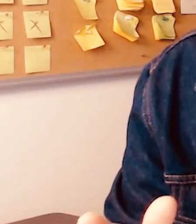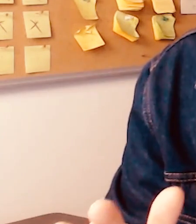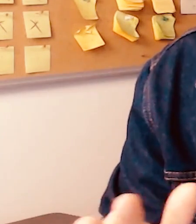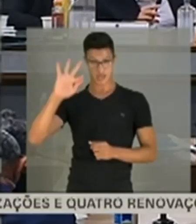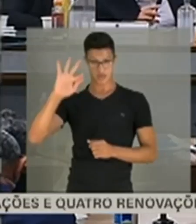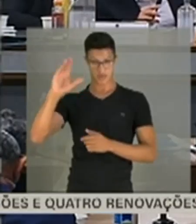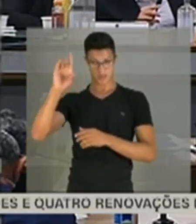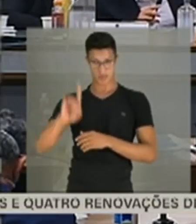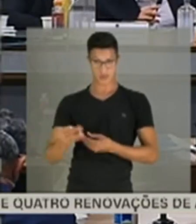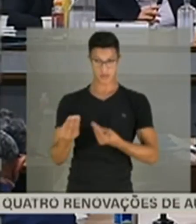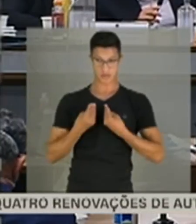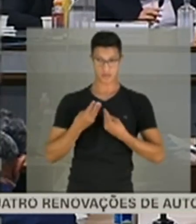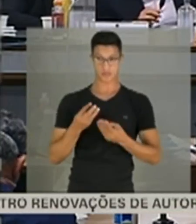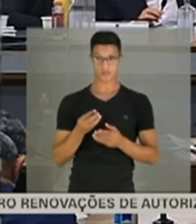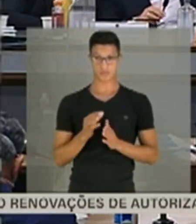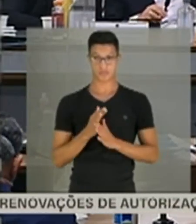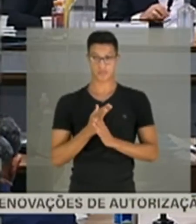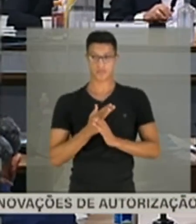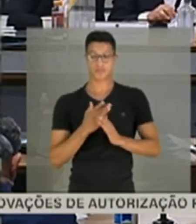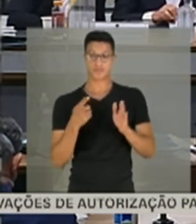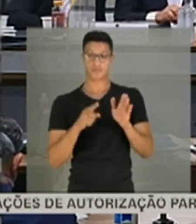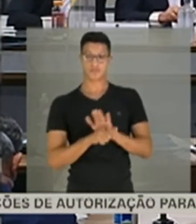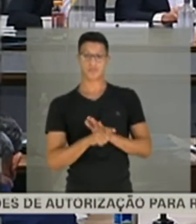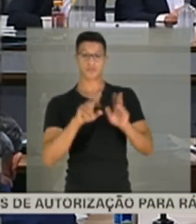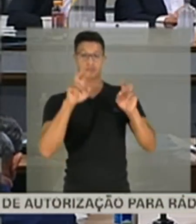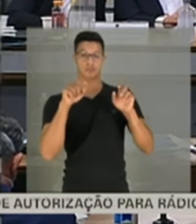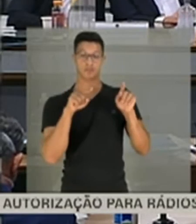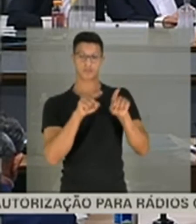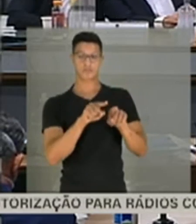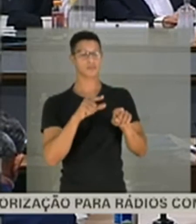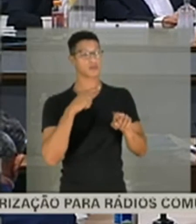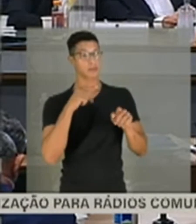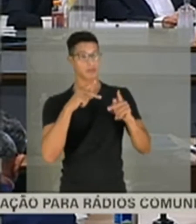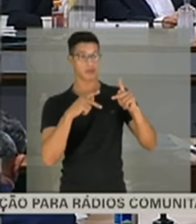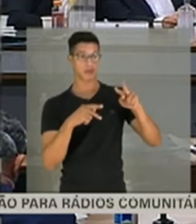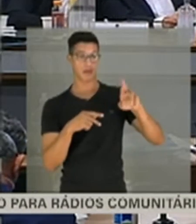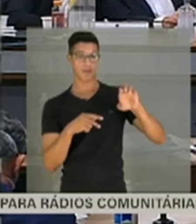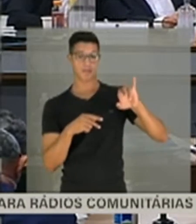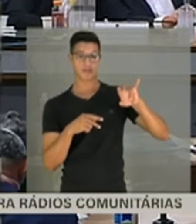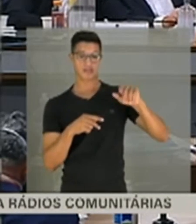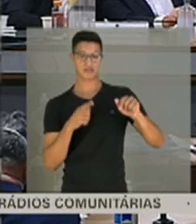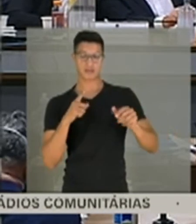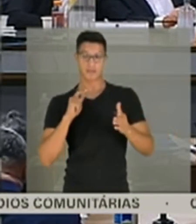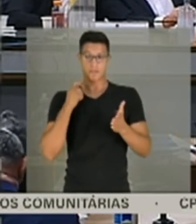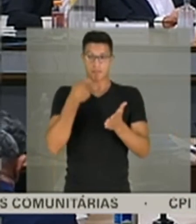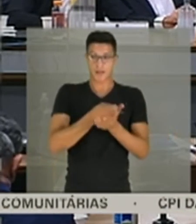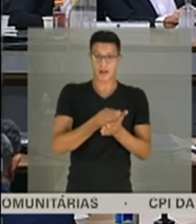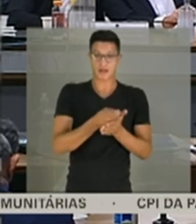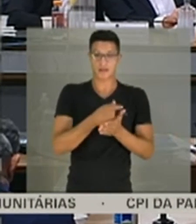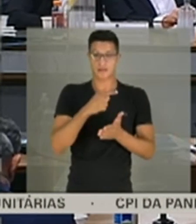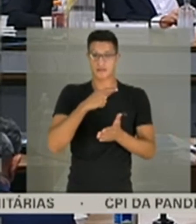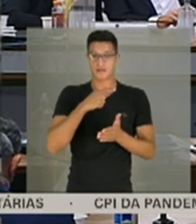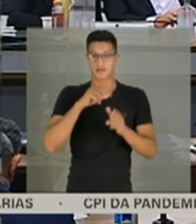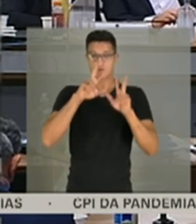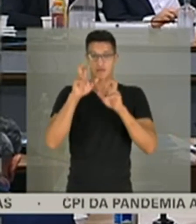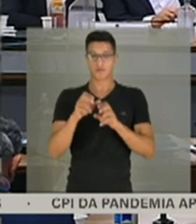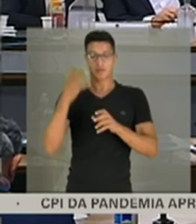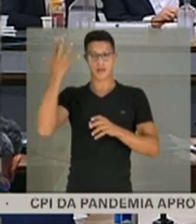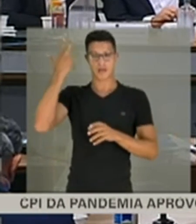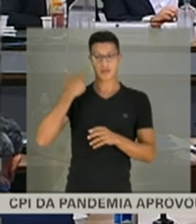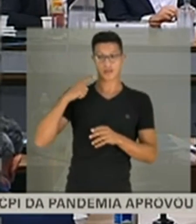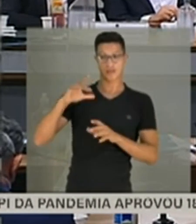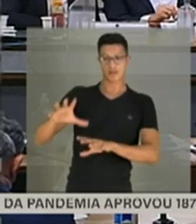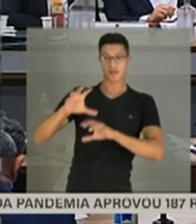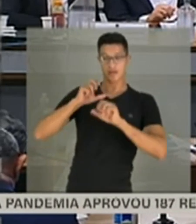político, anda pelos corredores de Brasília sendo chamado de Max. Tá aí uma chance de conhecer o cara, tá aí o Max,